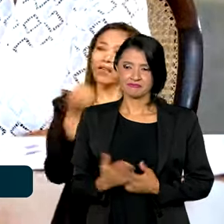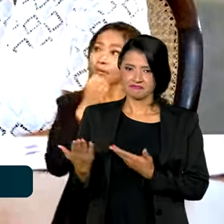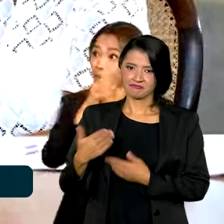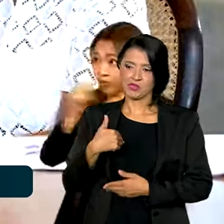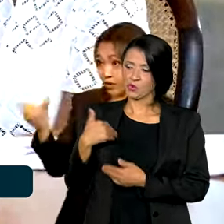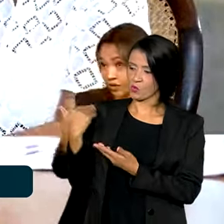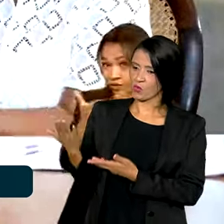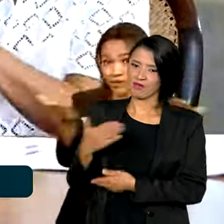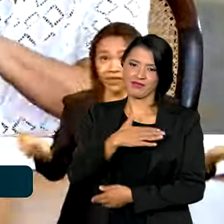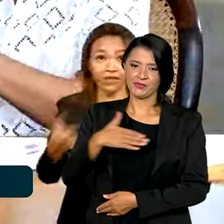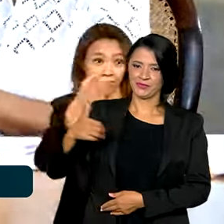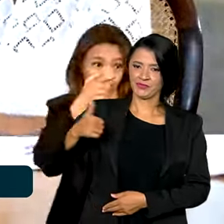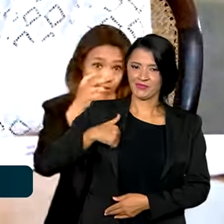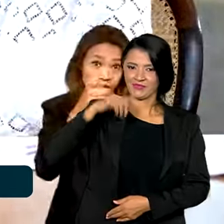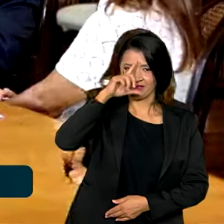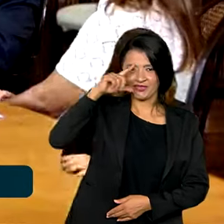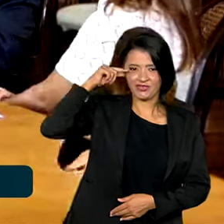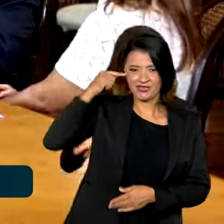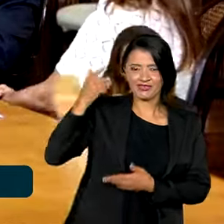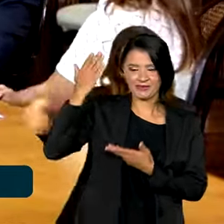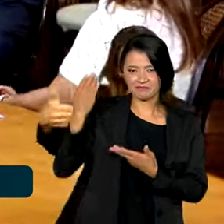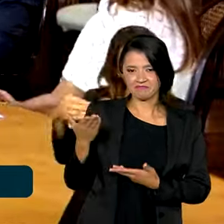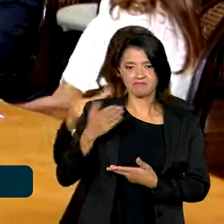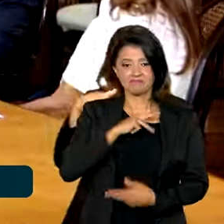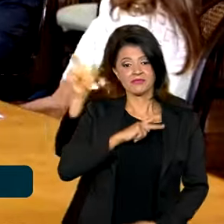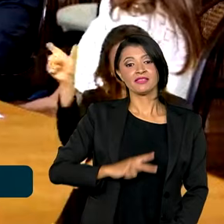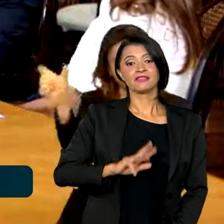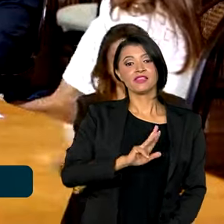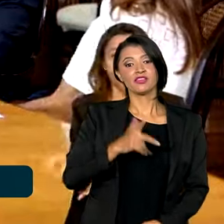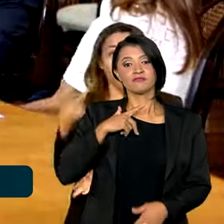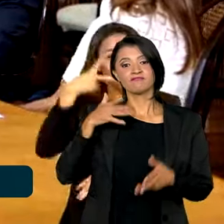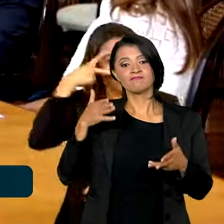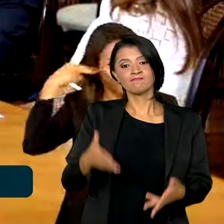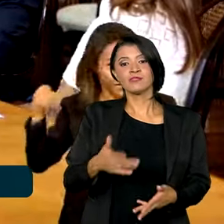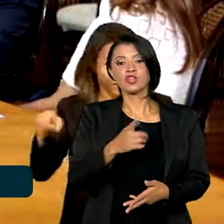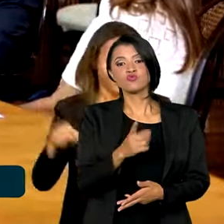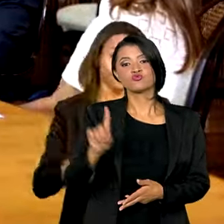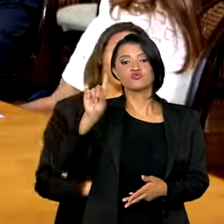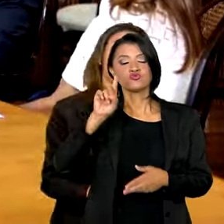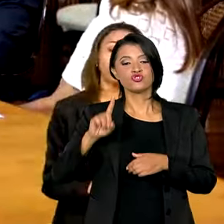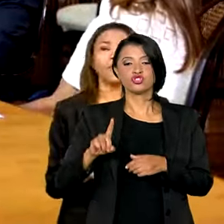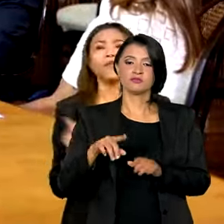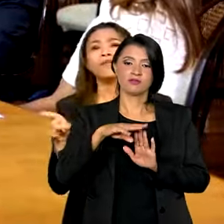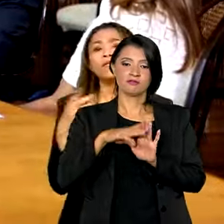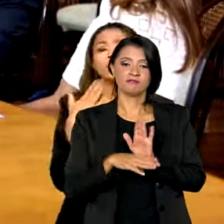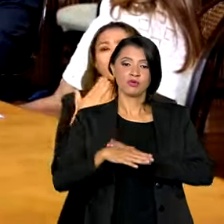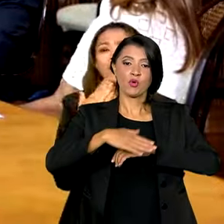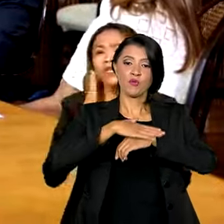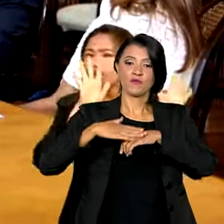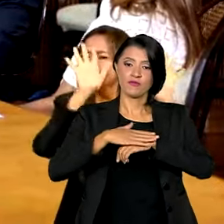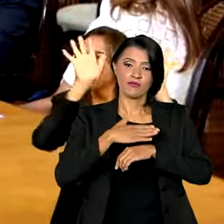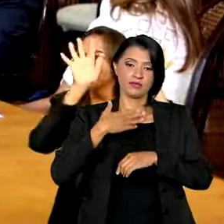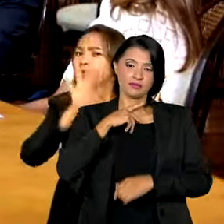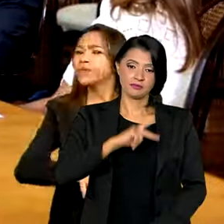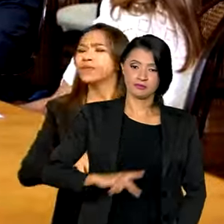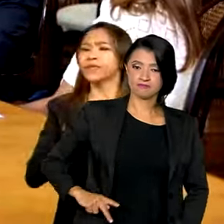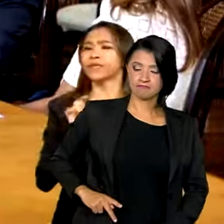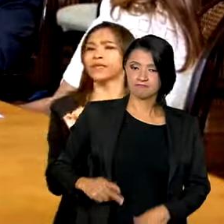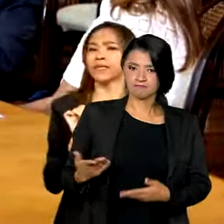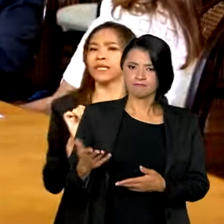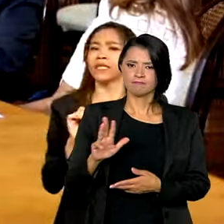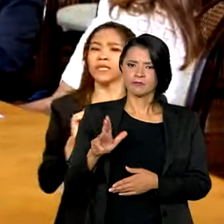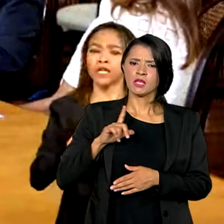da primeira-dama, Janja Lula da Silva, o presidente Lula participou da última edição do ano do Conversa com o Presidente.